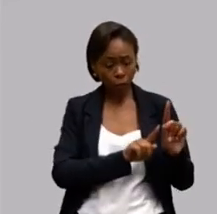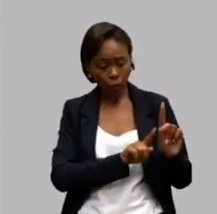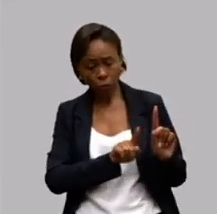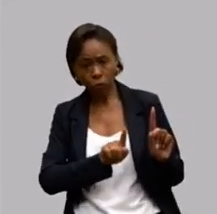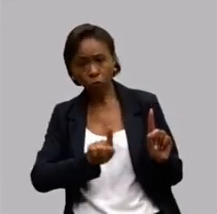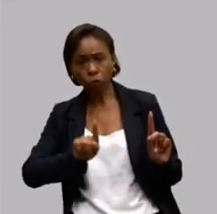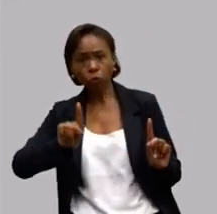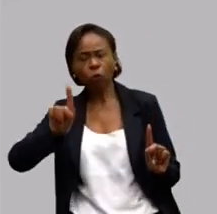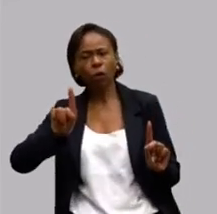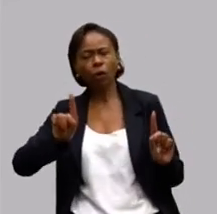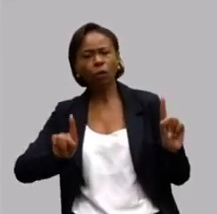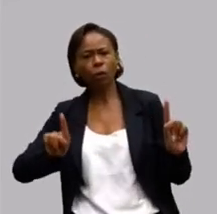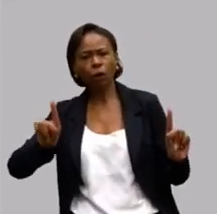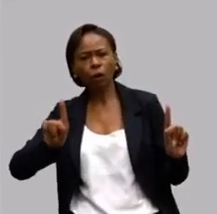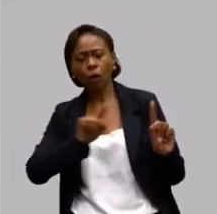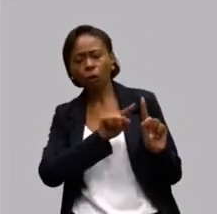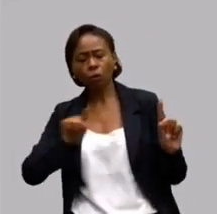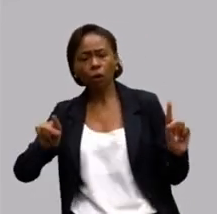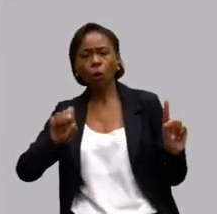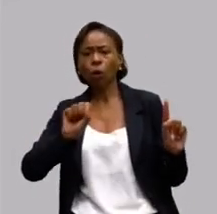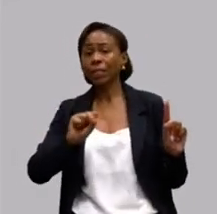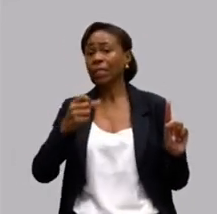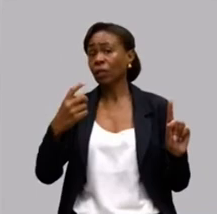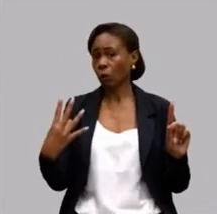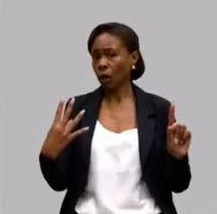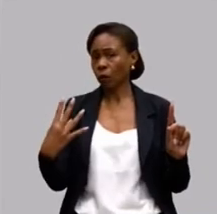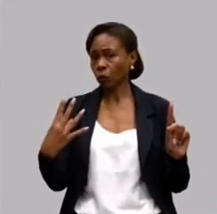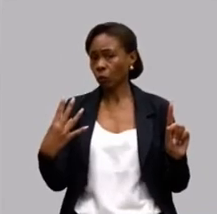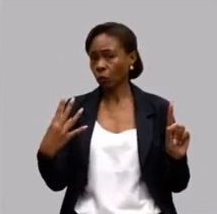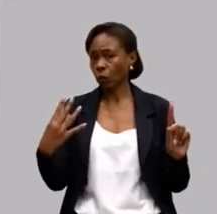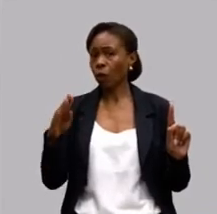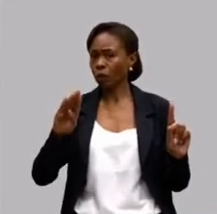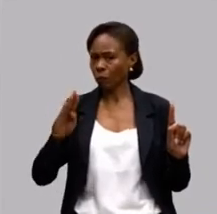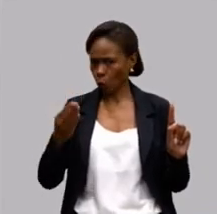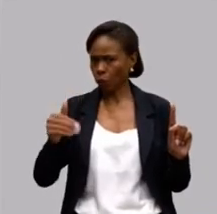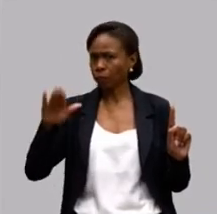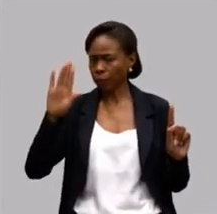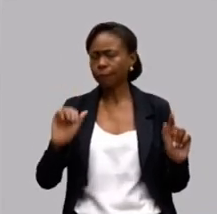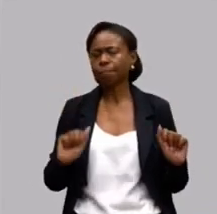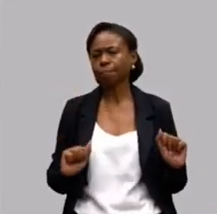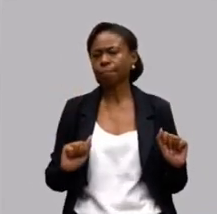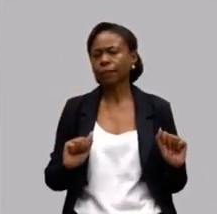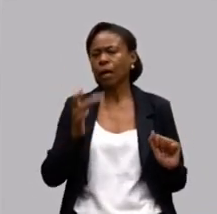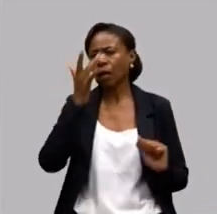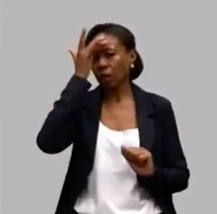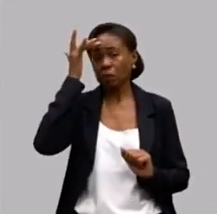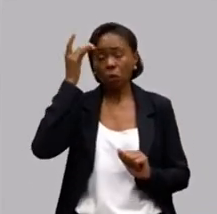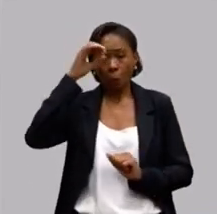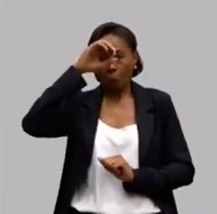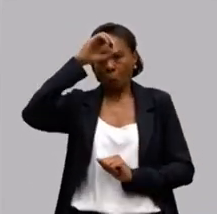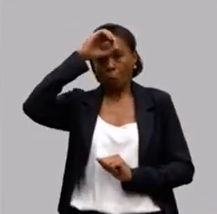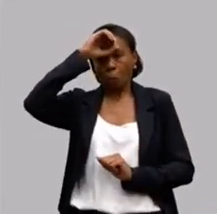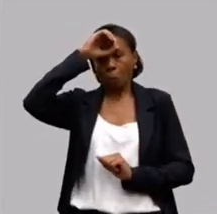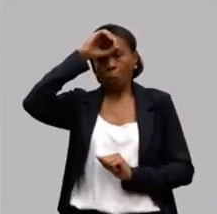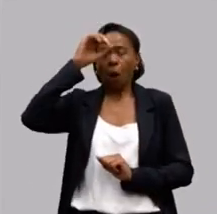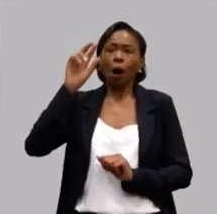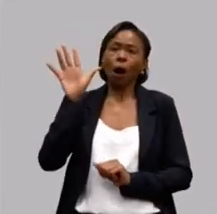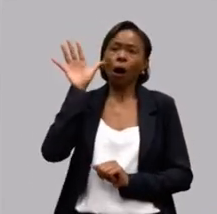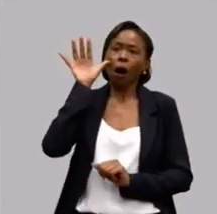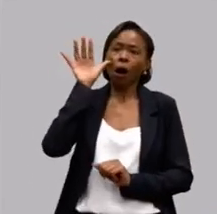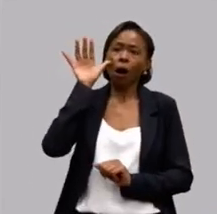84,24 bilhões. Então, logo, um cidadão desavisado ou que compra a versão da imprensa maliciosa